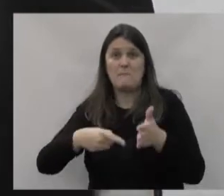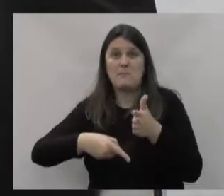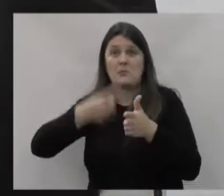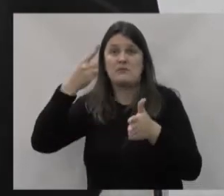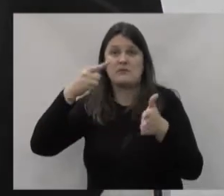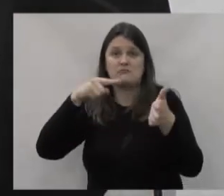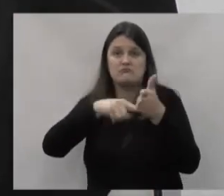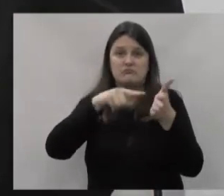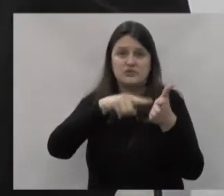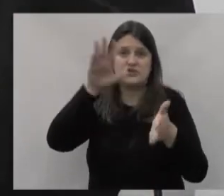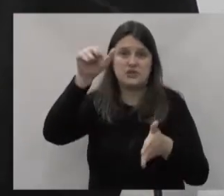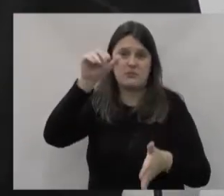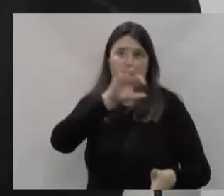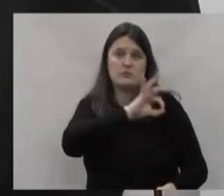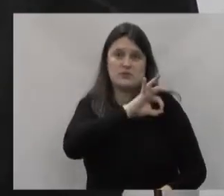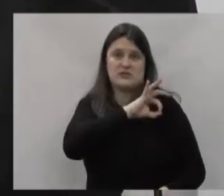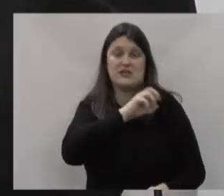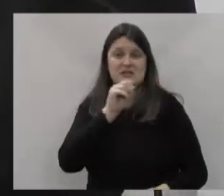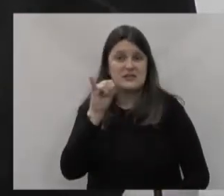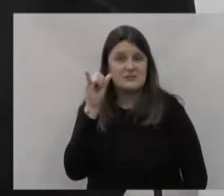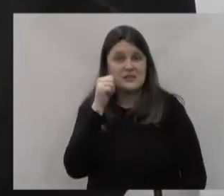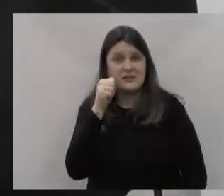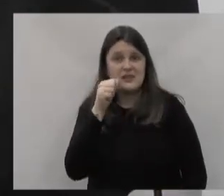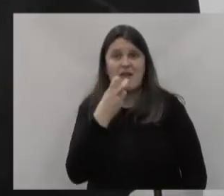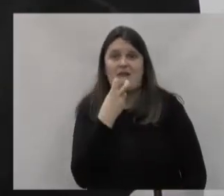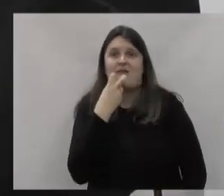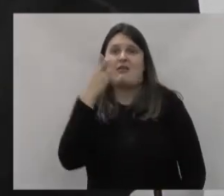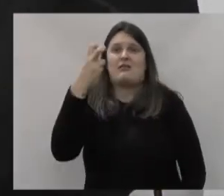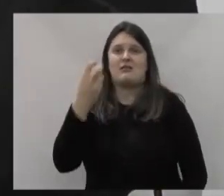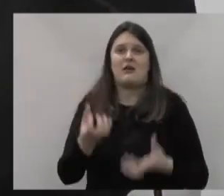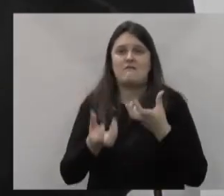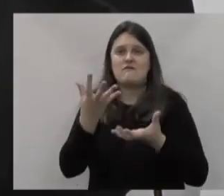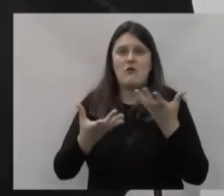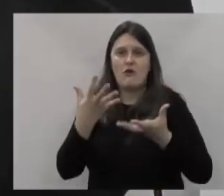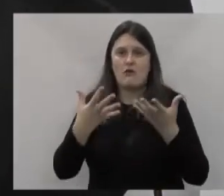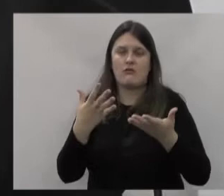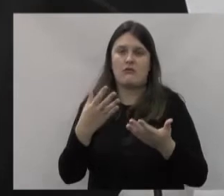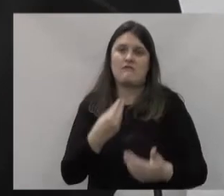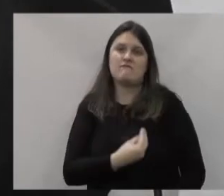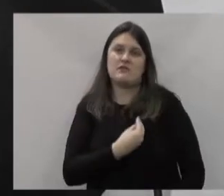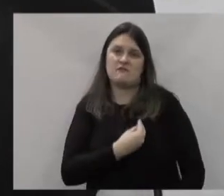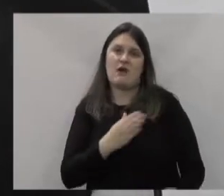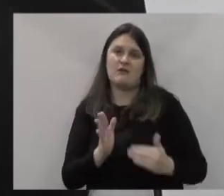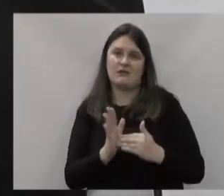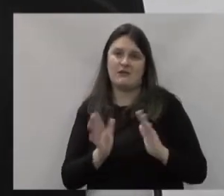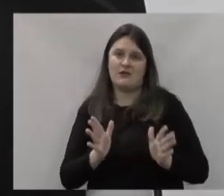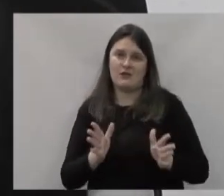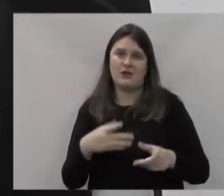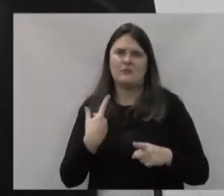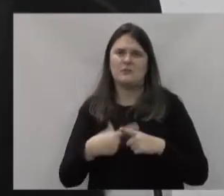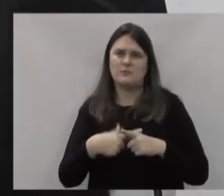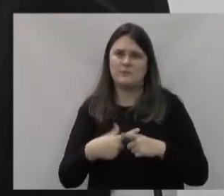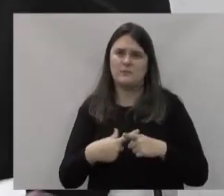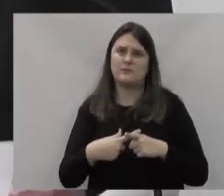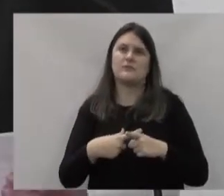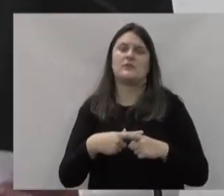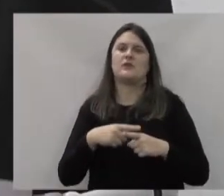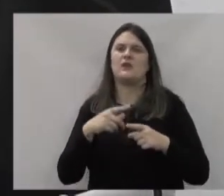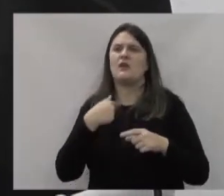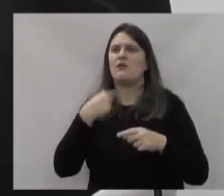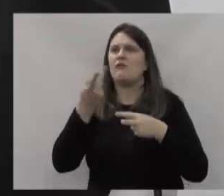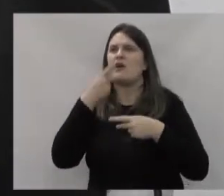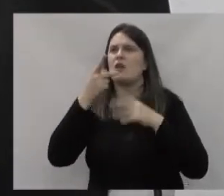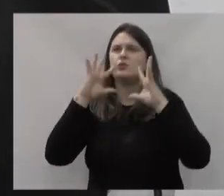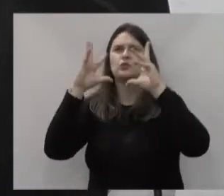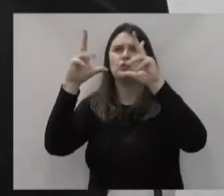denúncia. Mas, se ela tivesse gritado fogo, quem sabe ela estaria viva até agora. O que a gente fala, e que eu falo hoje para todos